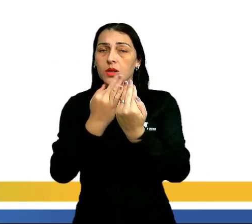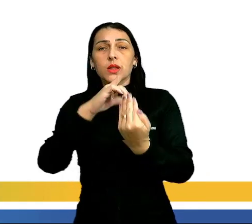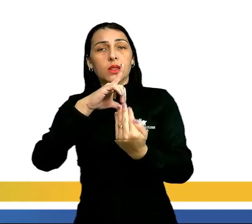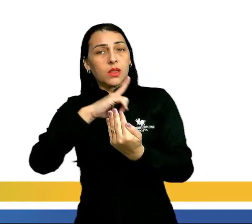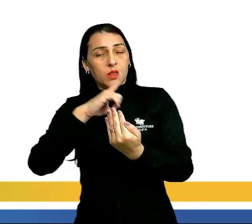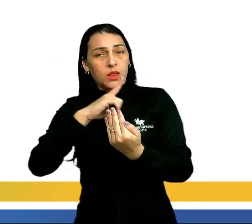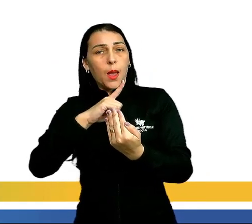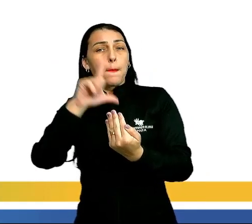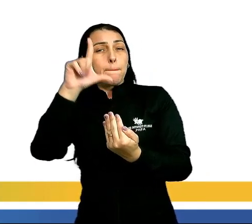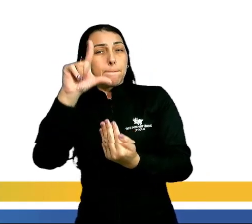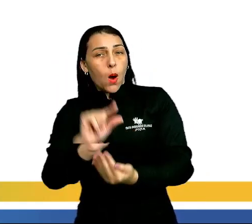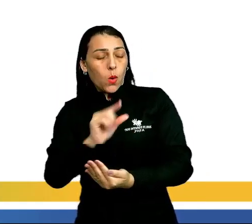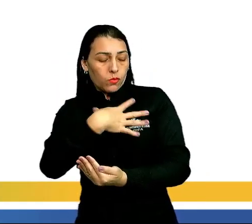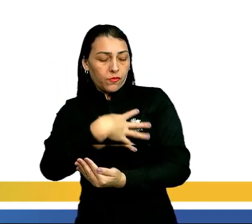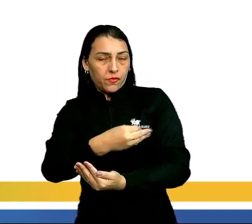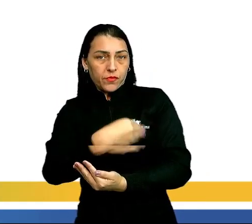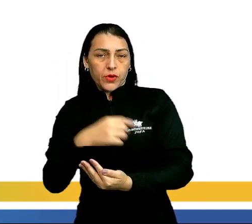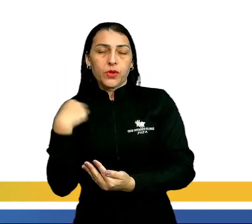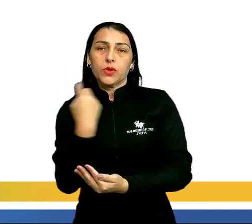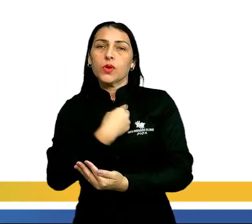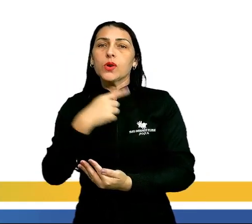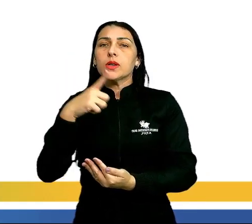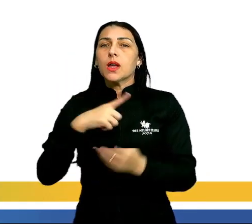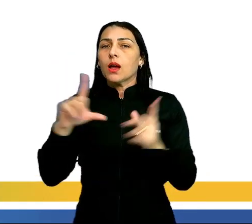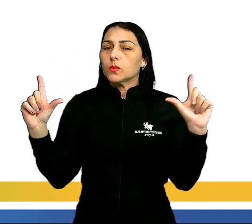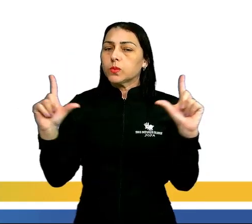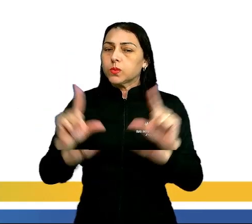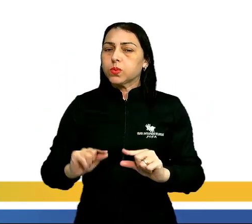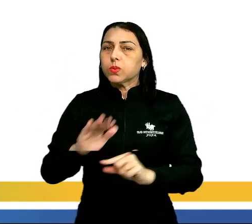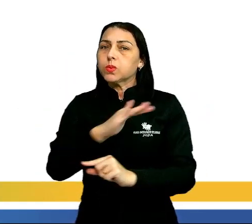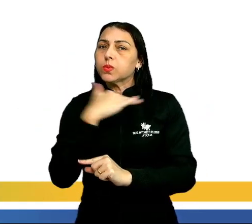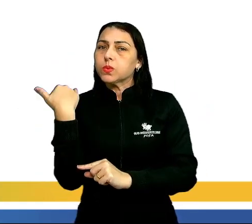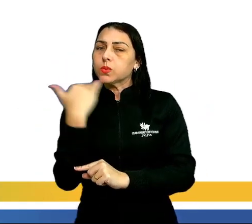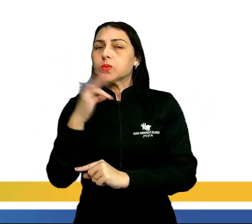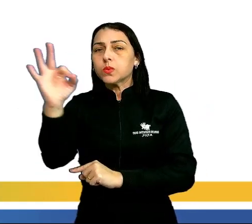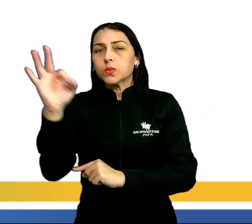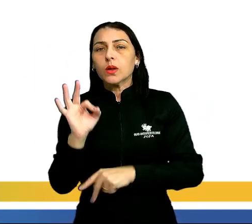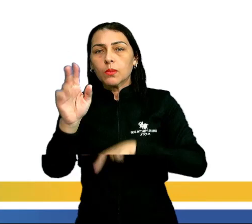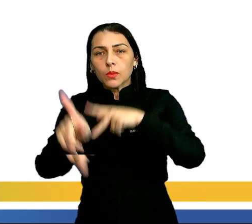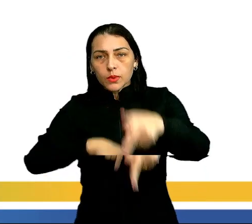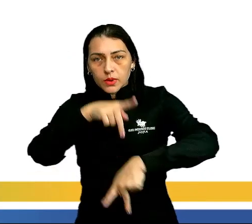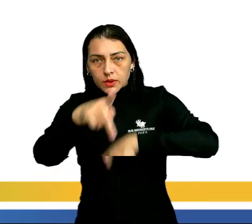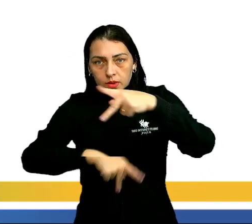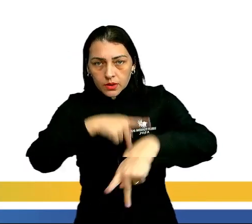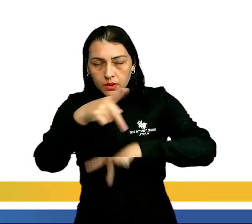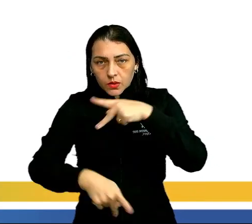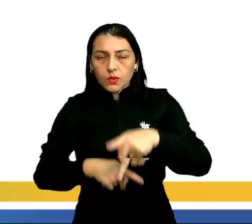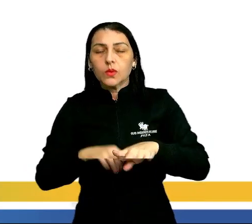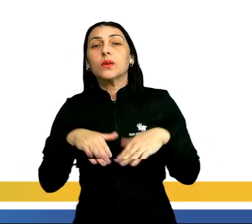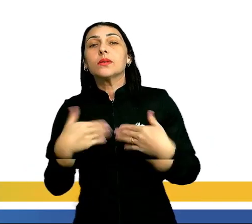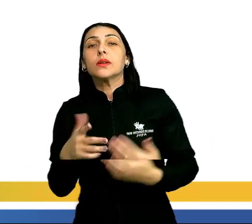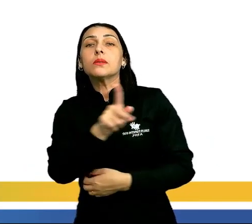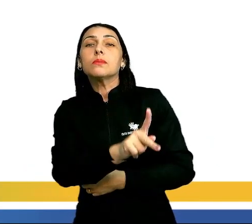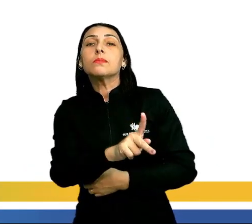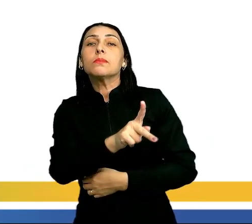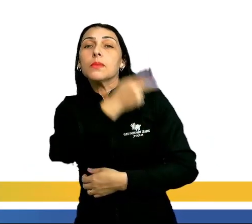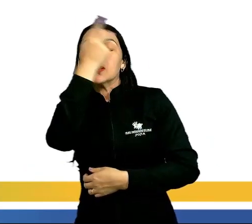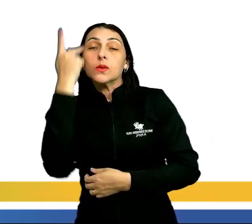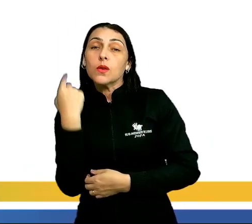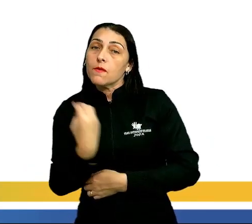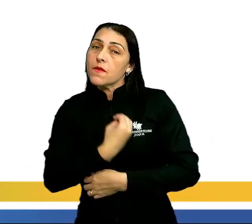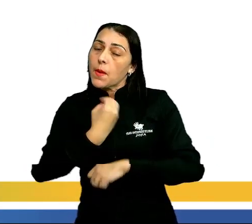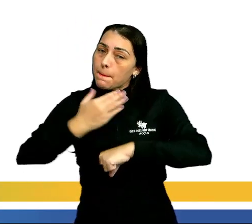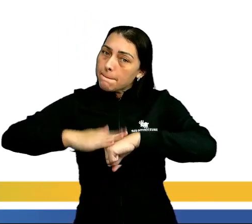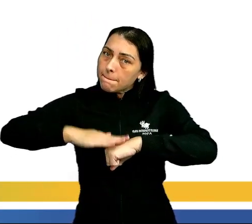ter menos filhos e a gente vai ter a diminuição da mortalidade em uma população. Isso quando as pessoas passam a